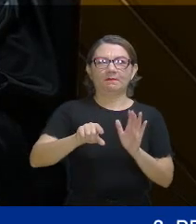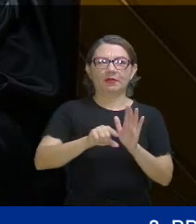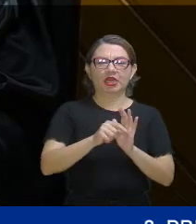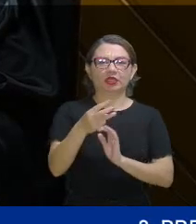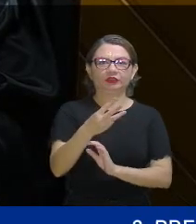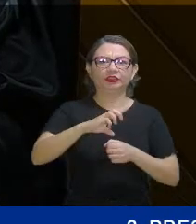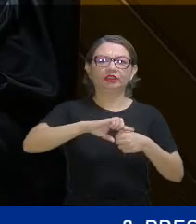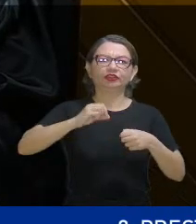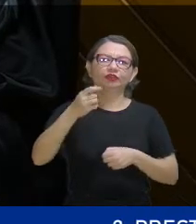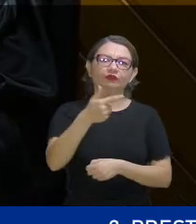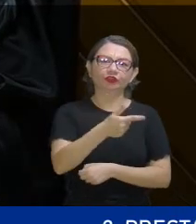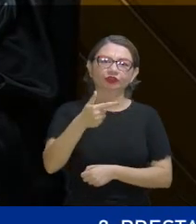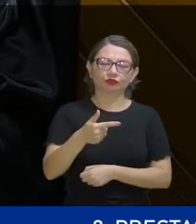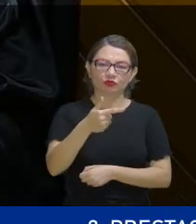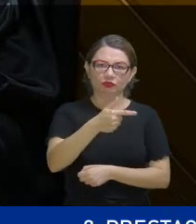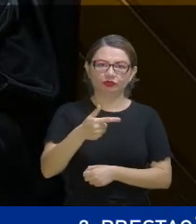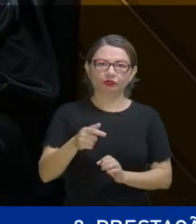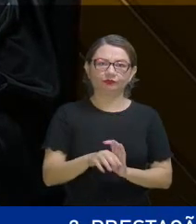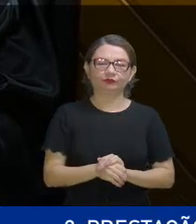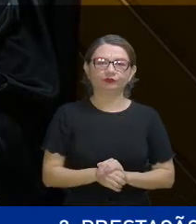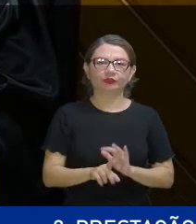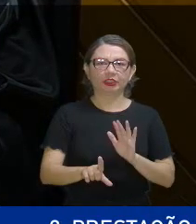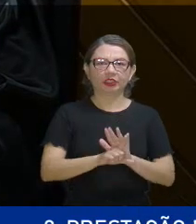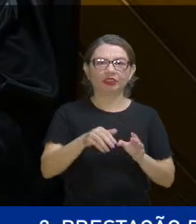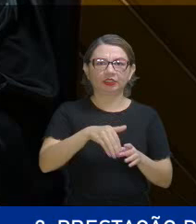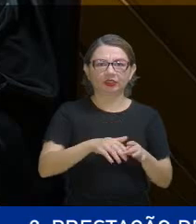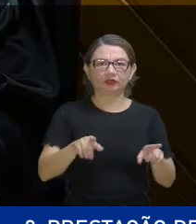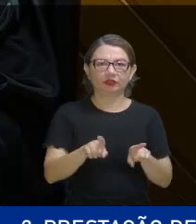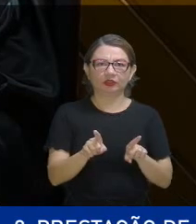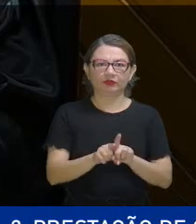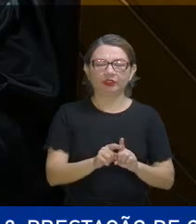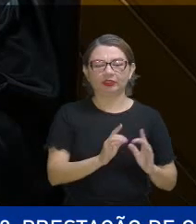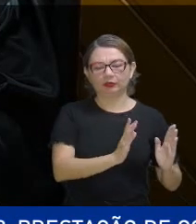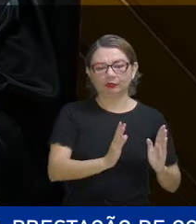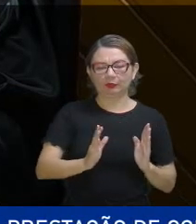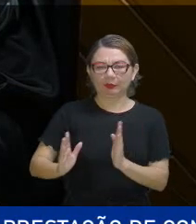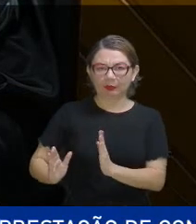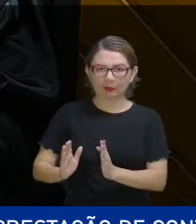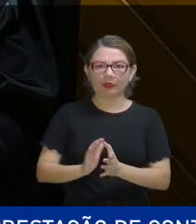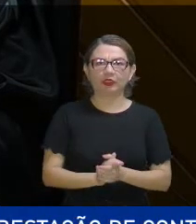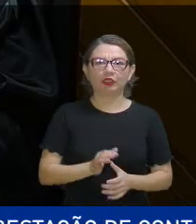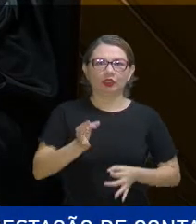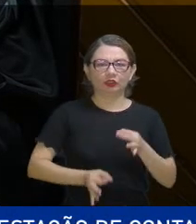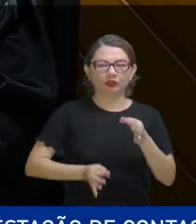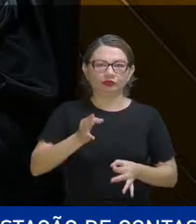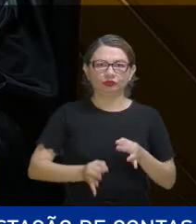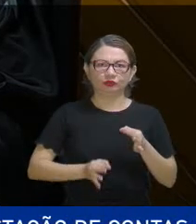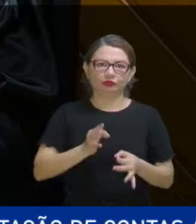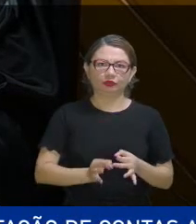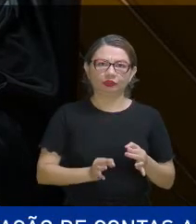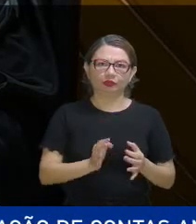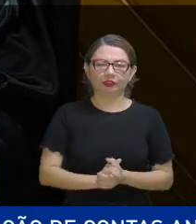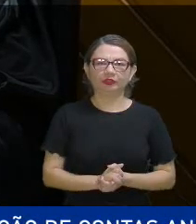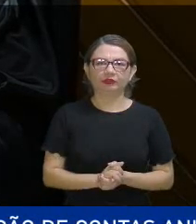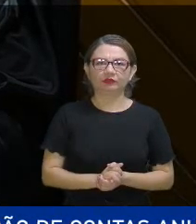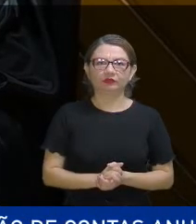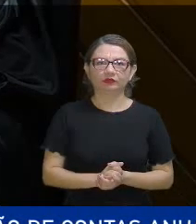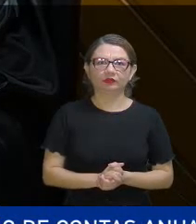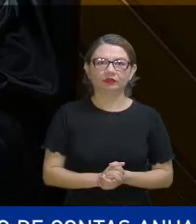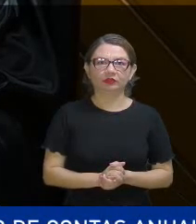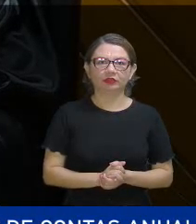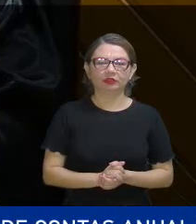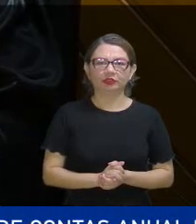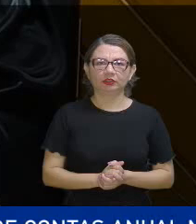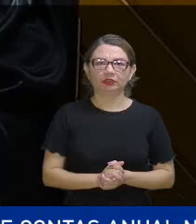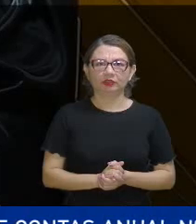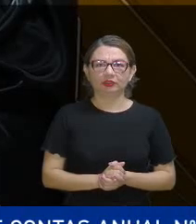3º do artigo 22 da norma eleitoral. Após o trânsito julgado, anote-se o julgamento no ciclo e proceda